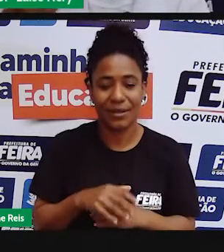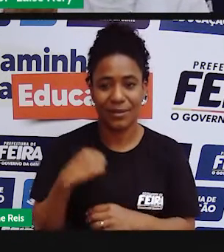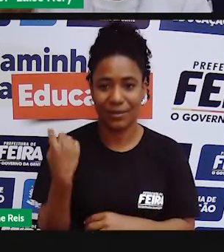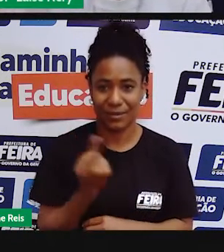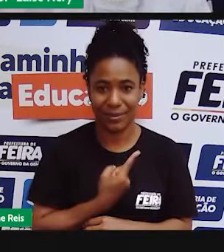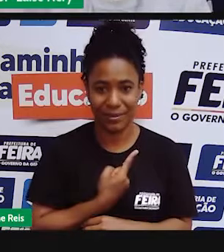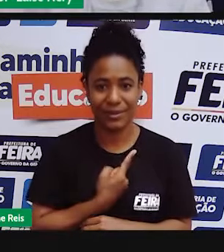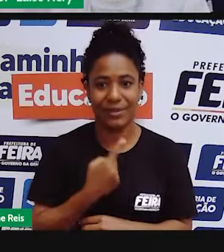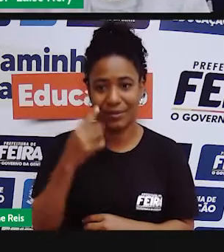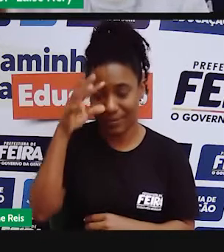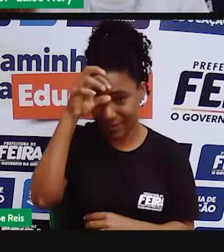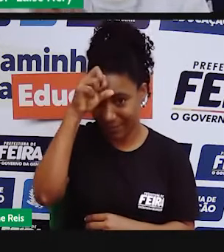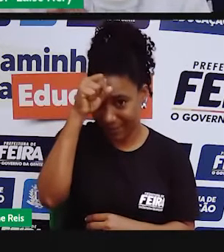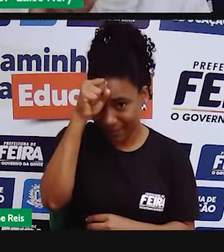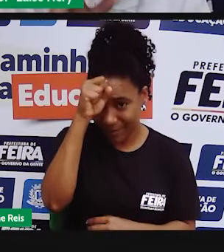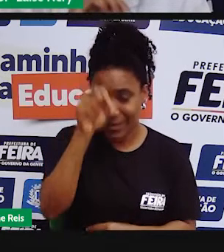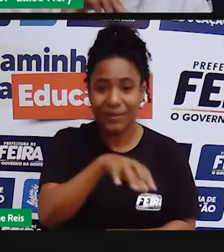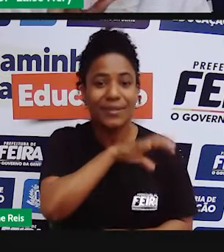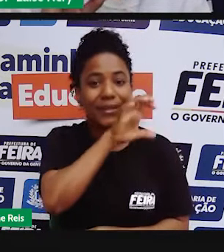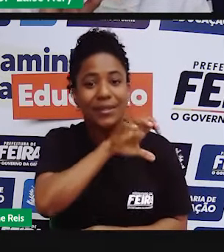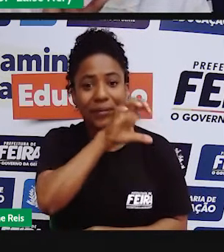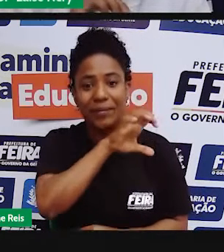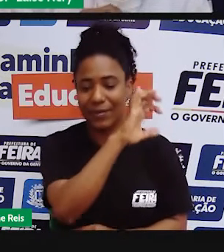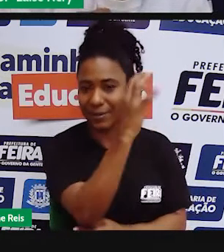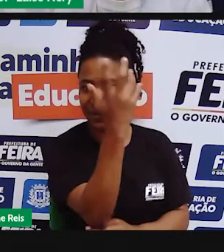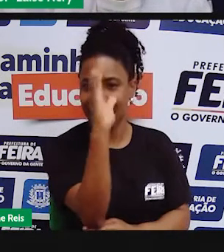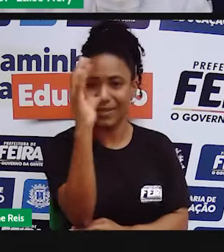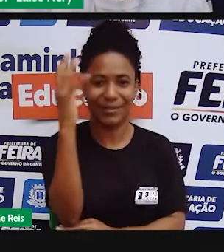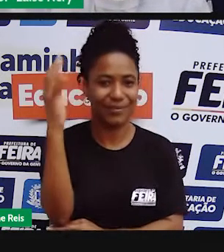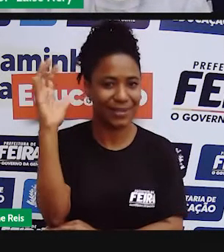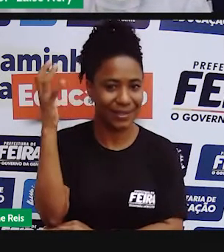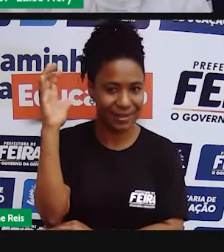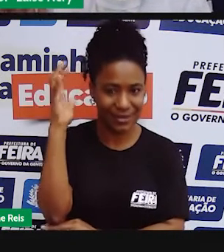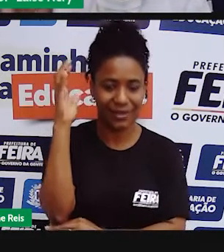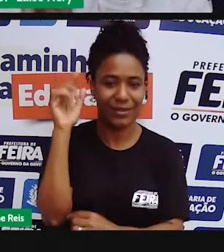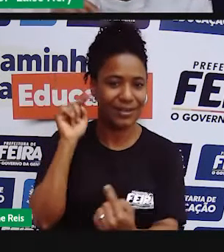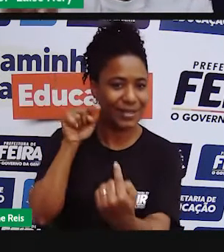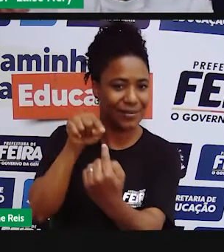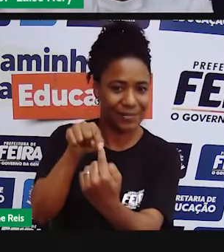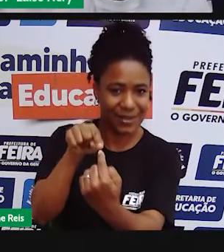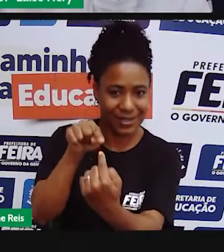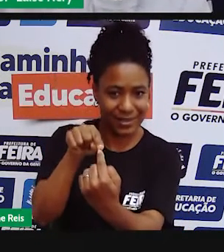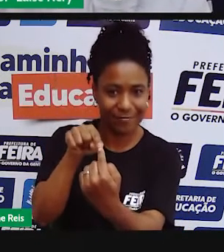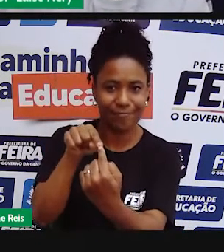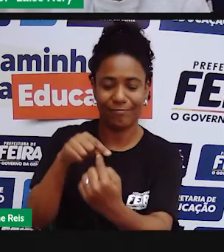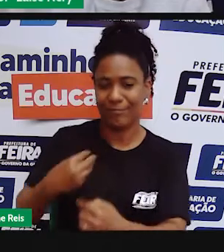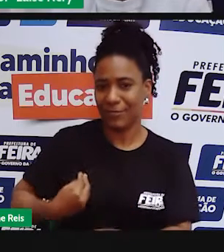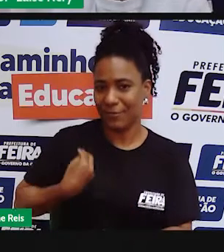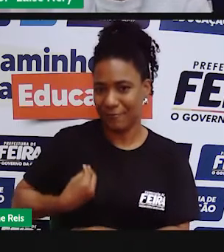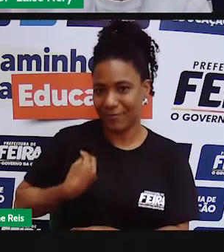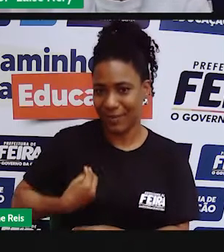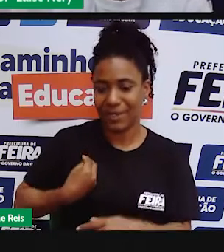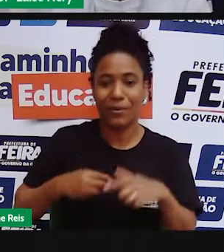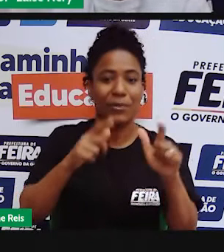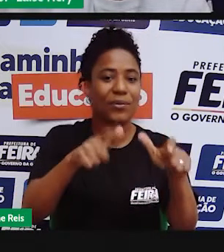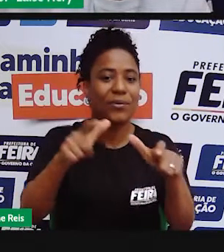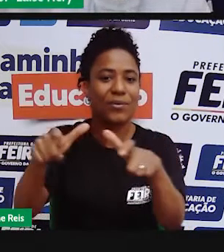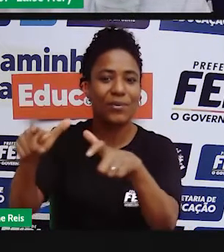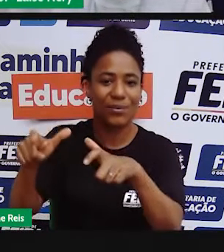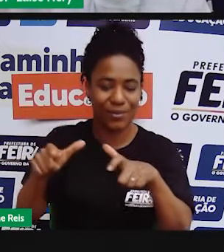Os animais e as plantas têm que se adaptar a viver nas condições daquele ambiente em que eles estão